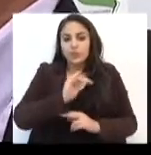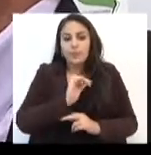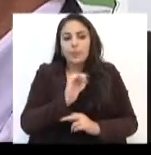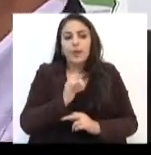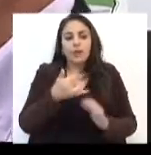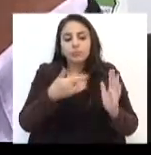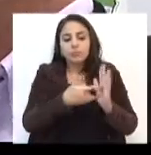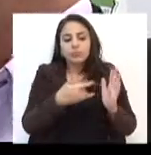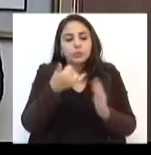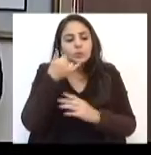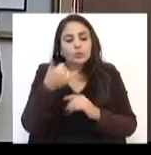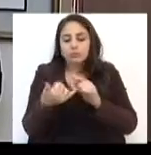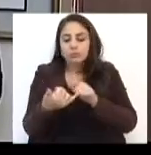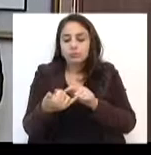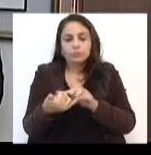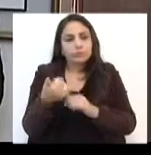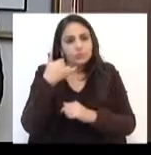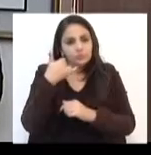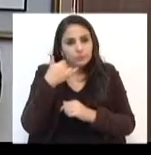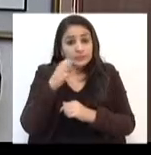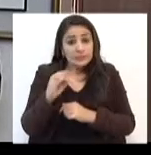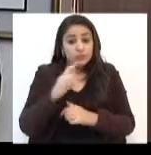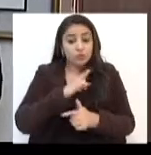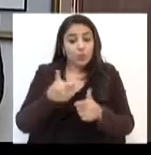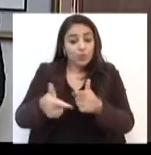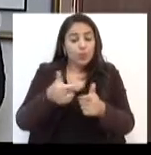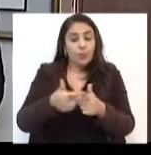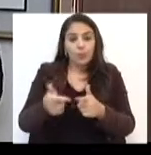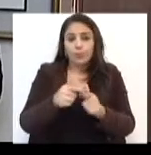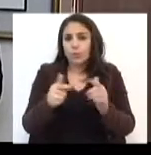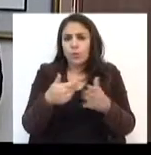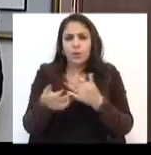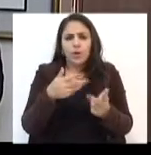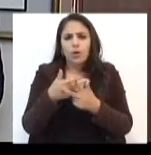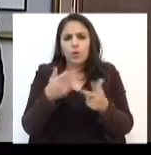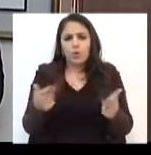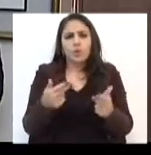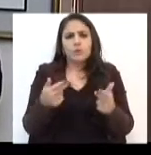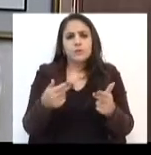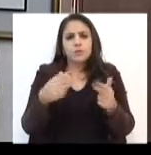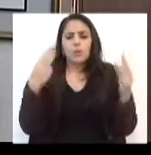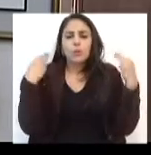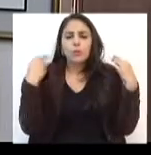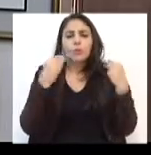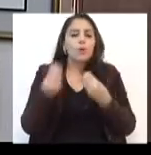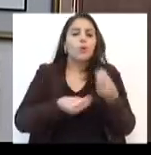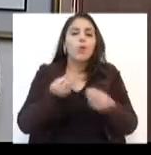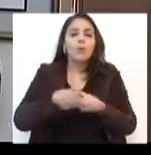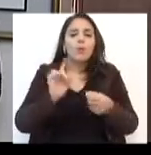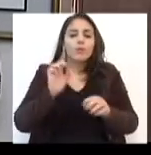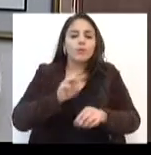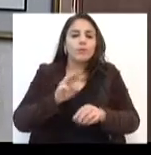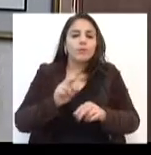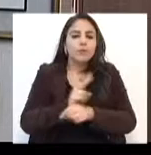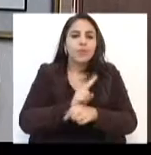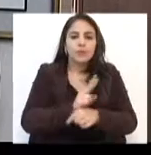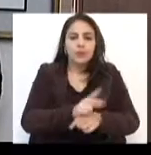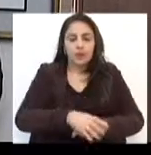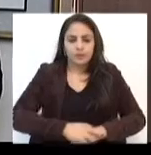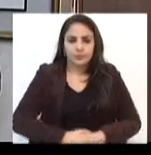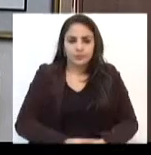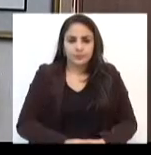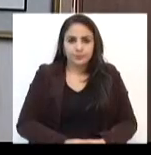carro do Uber e tiver alguma consequência, algum problema com o condutor do carro, como é que vai ser fiscalizado? Quem é que vai